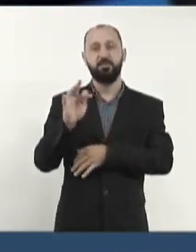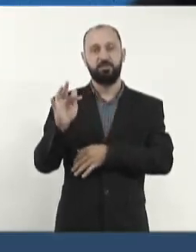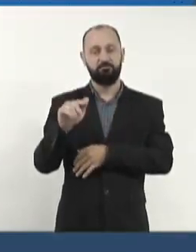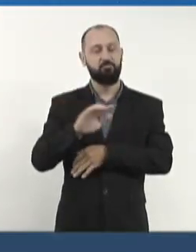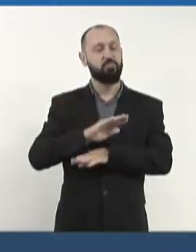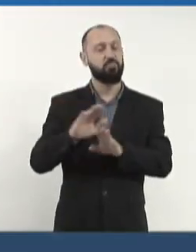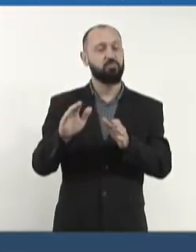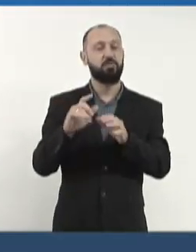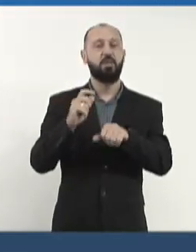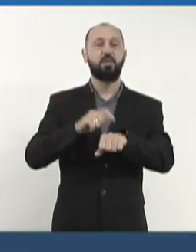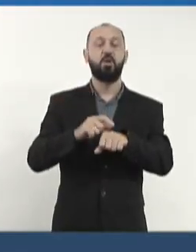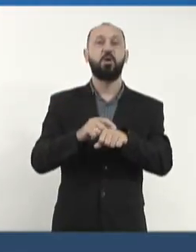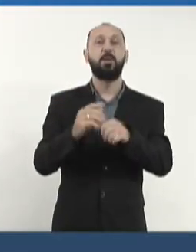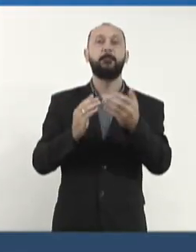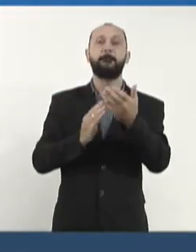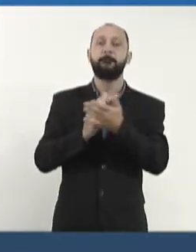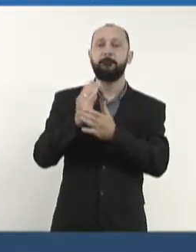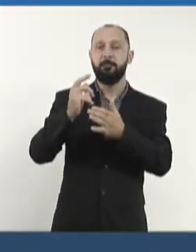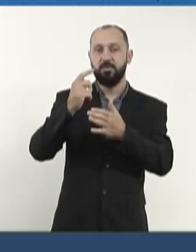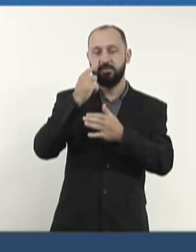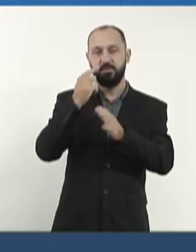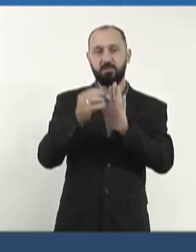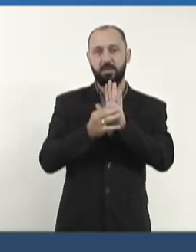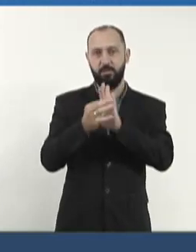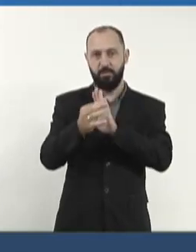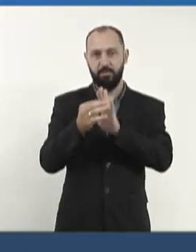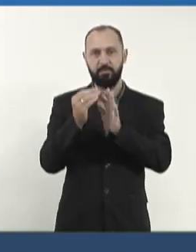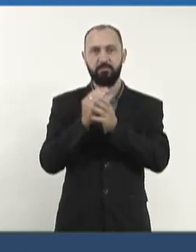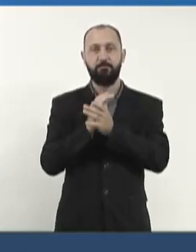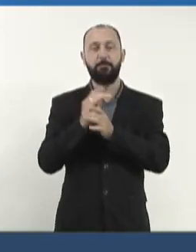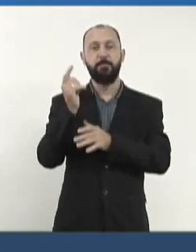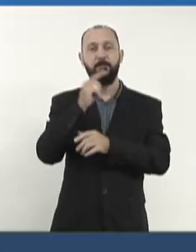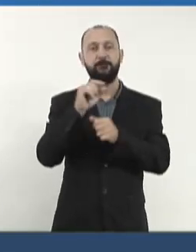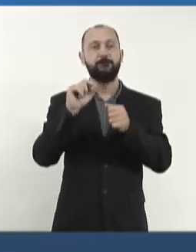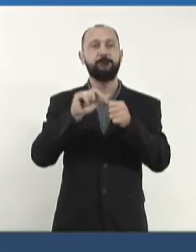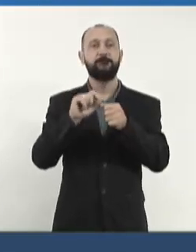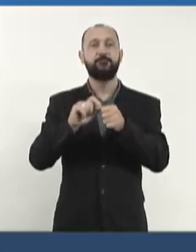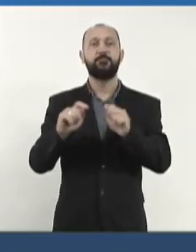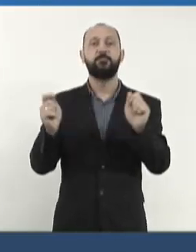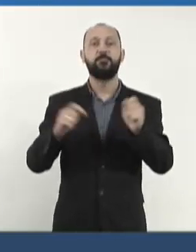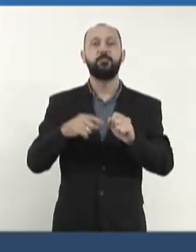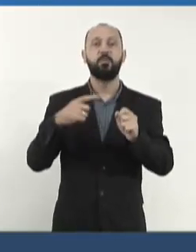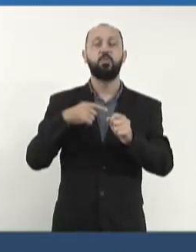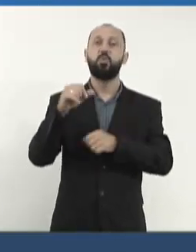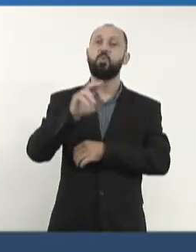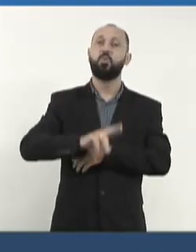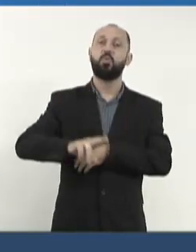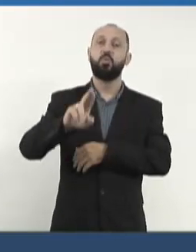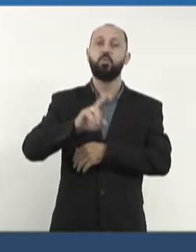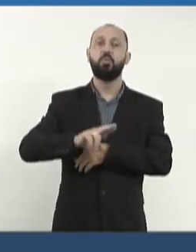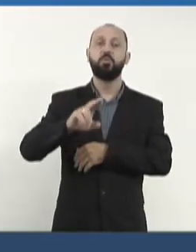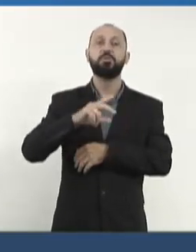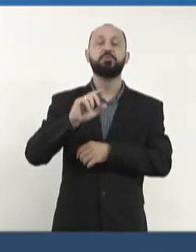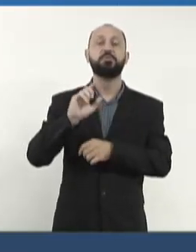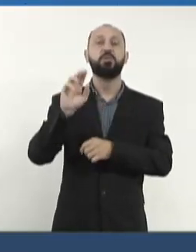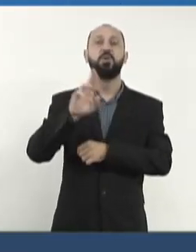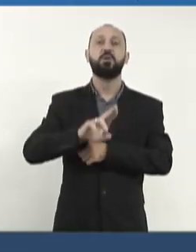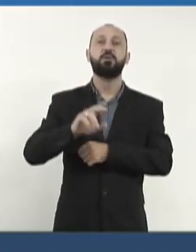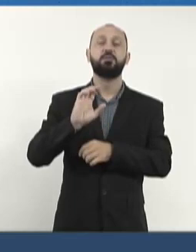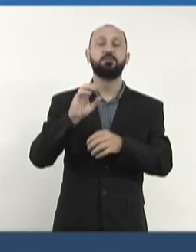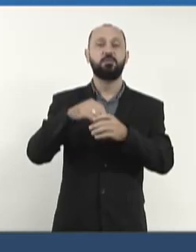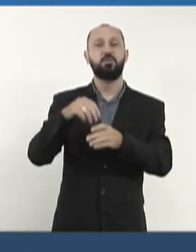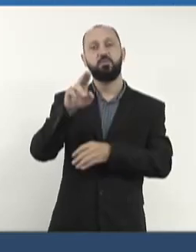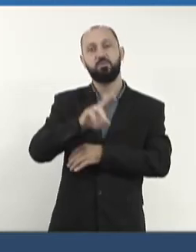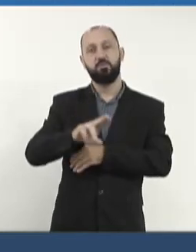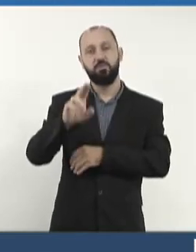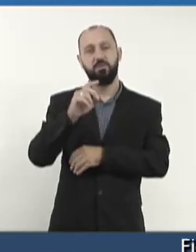documento. Caso aprovada a presente proposição, poderá potencializar os usos do CONSIST, portanto, na